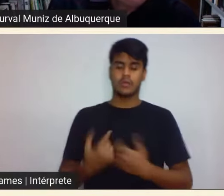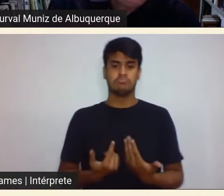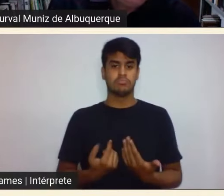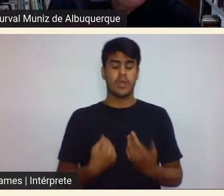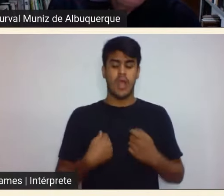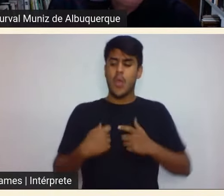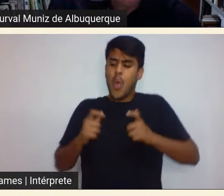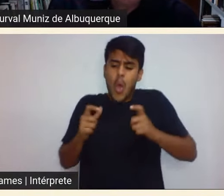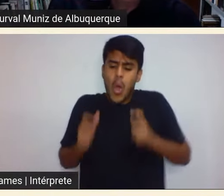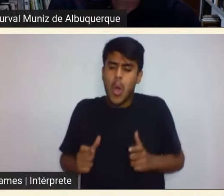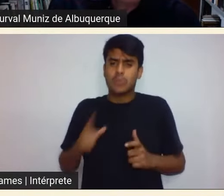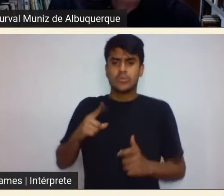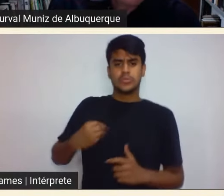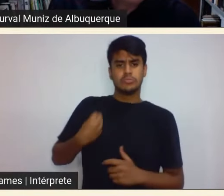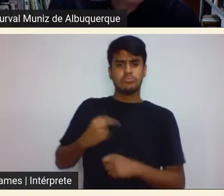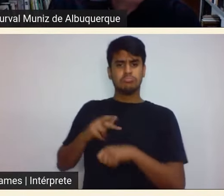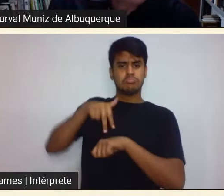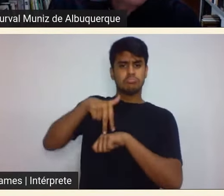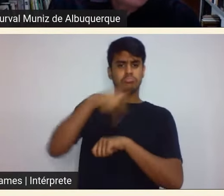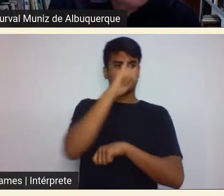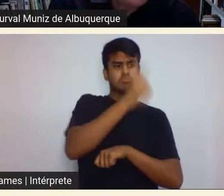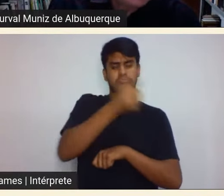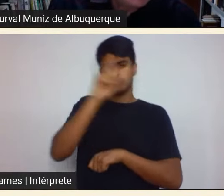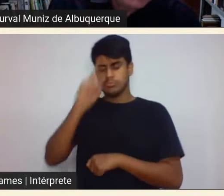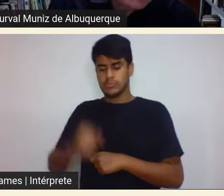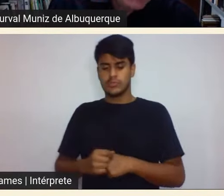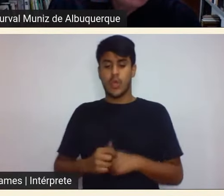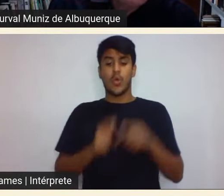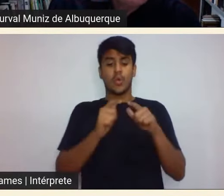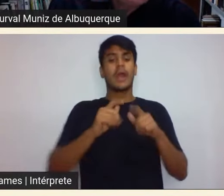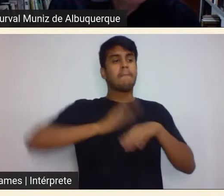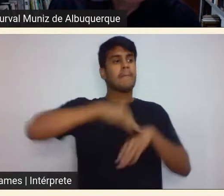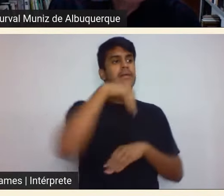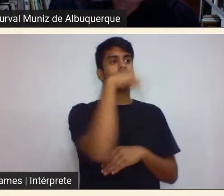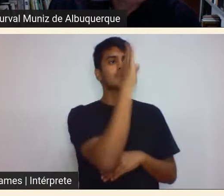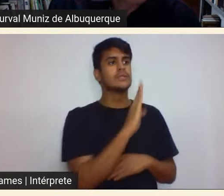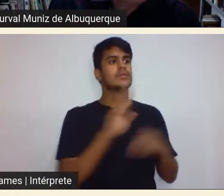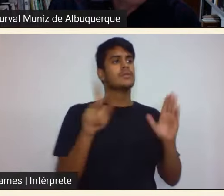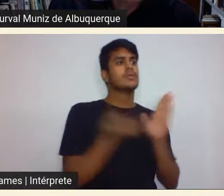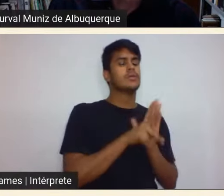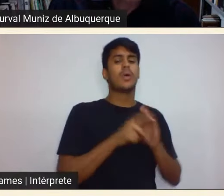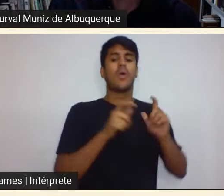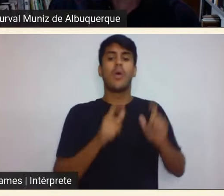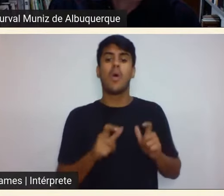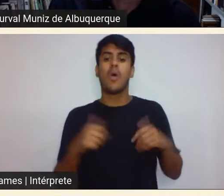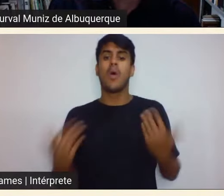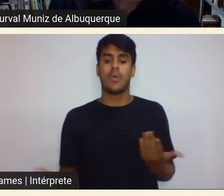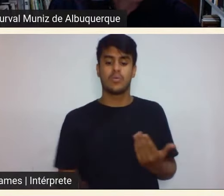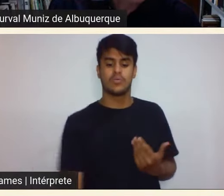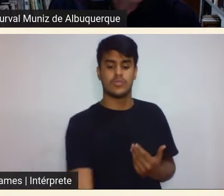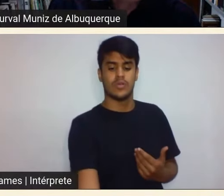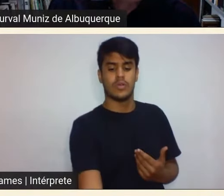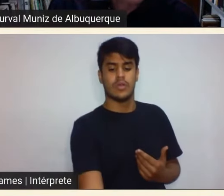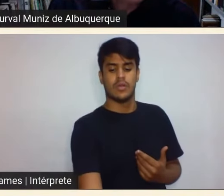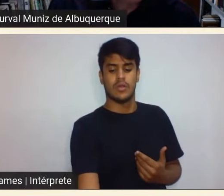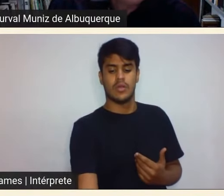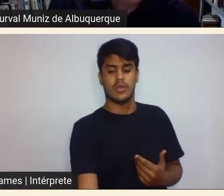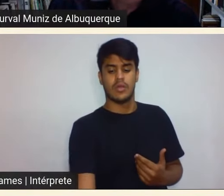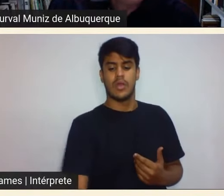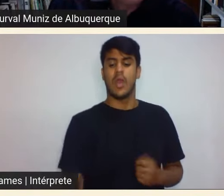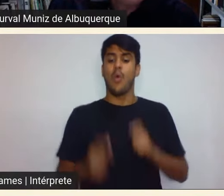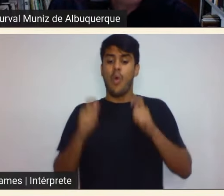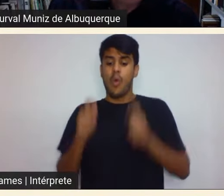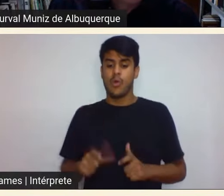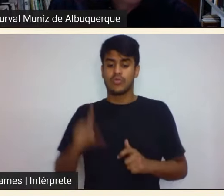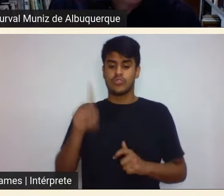nação, onde se é mais nacional. Quer dizer, há uma disputa, inclusive, de onde está, né, o